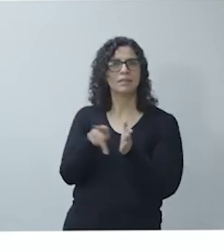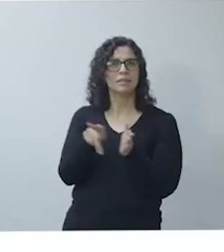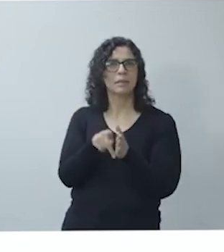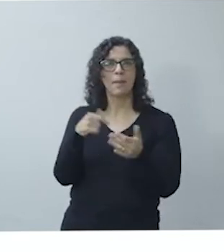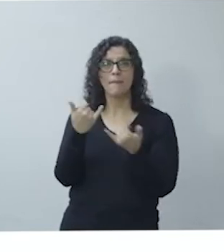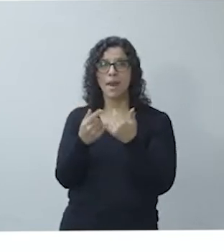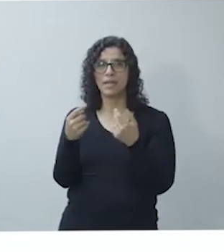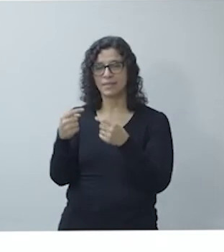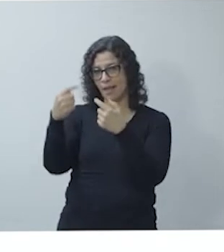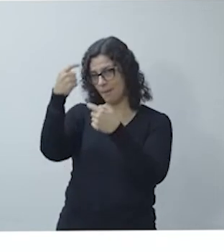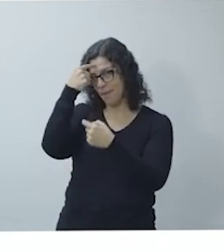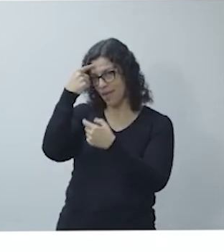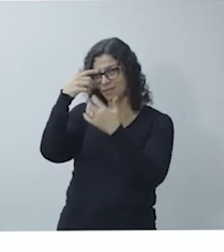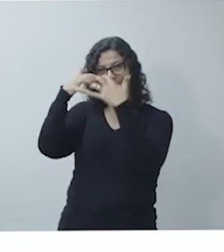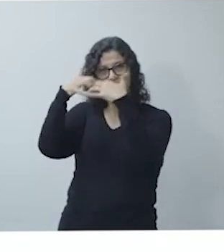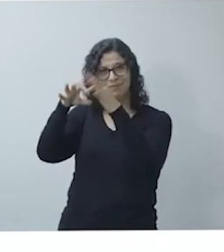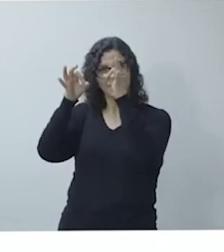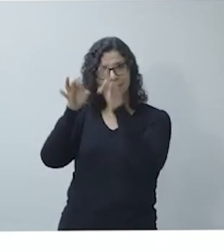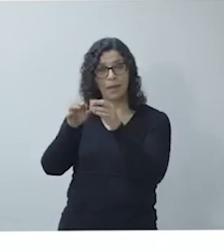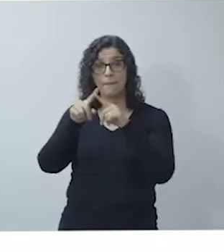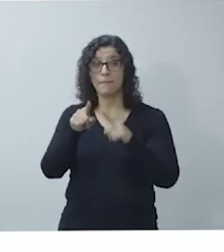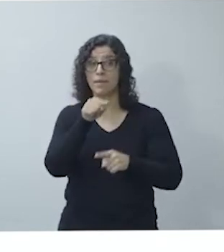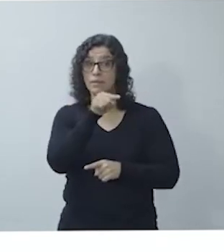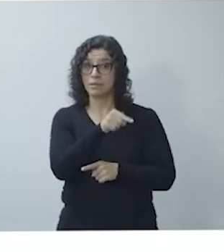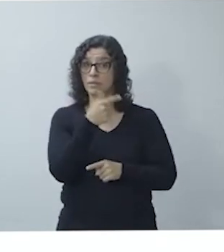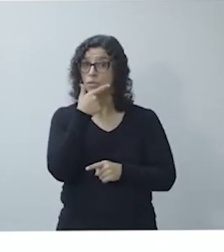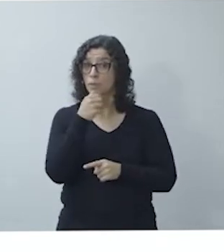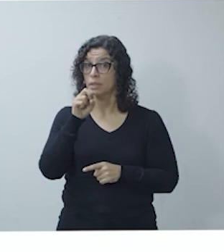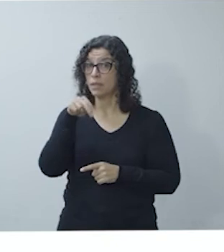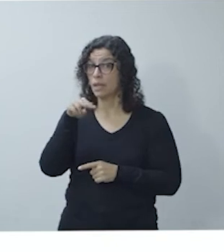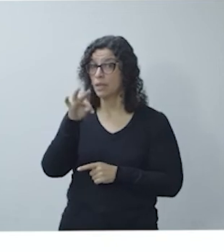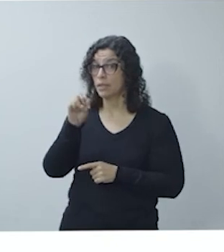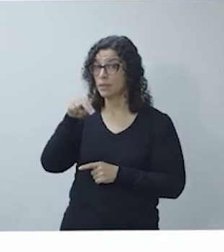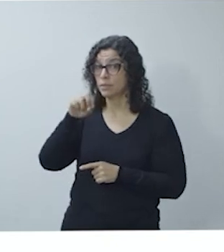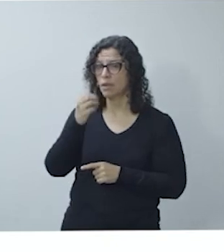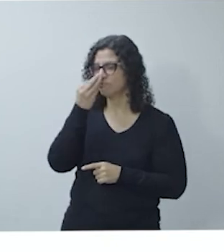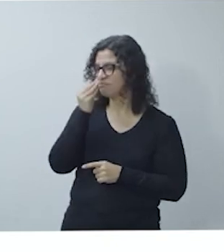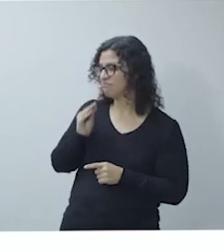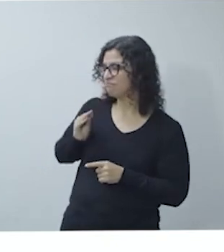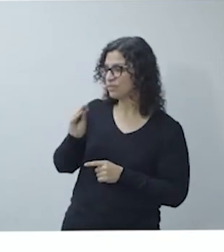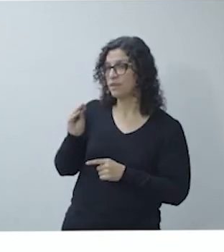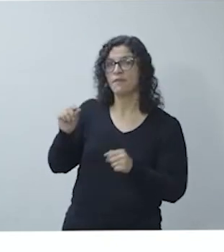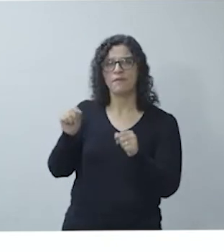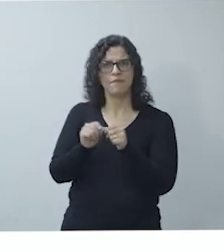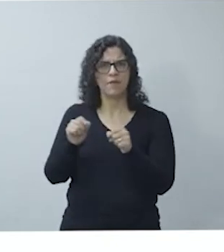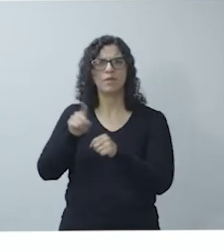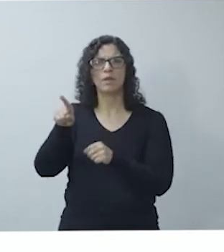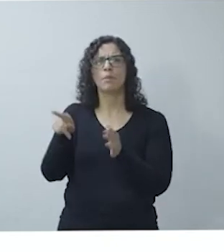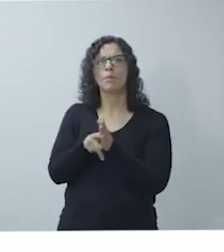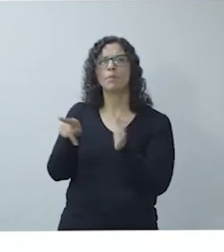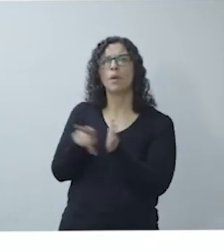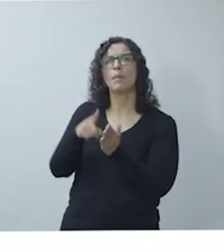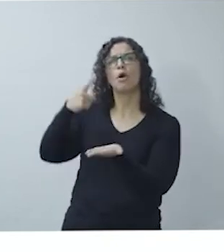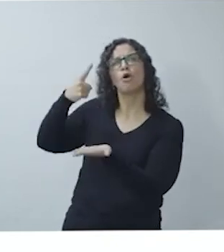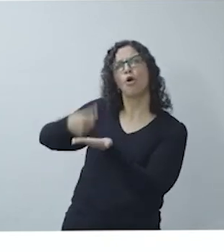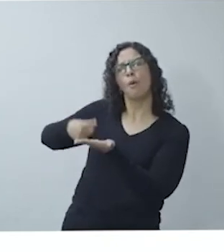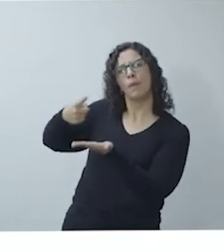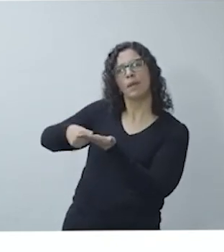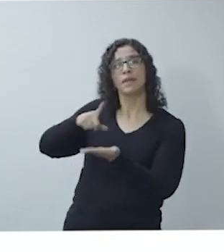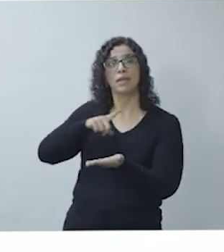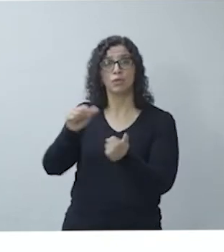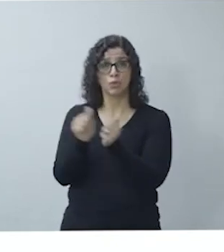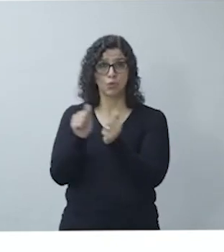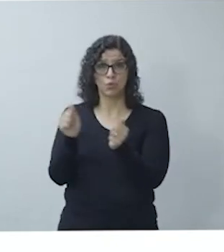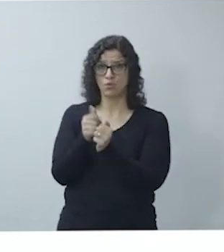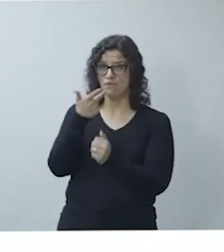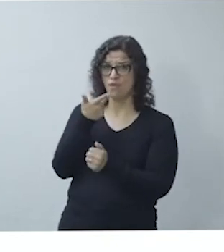com juízo. Mas Antenor, logicamente, desprezou-a, propondo um concubinato que o